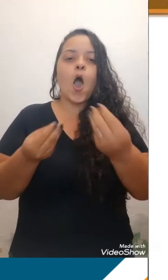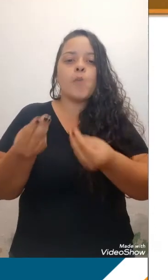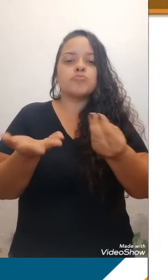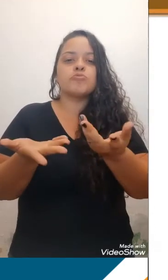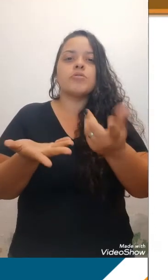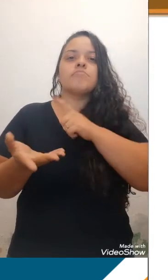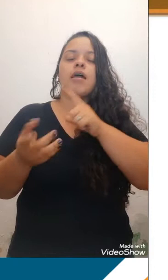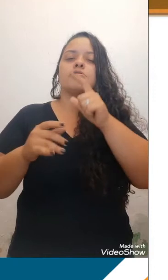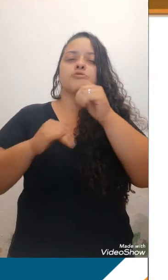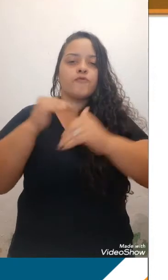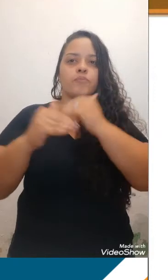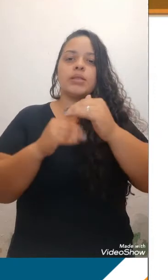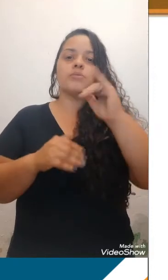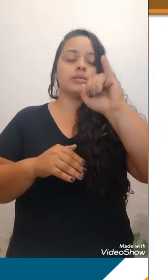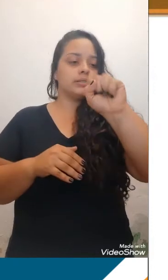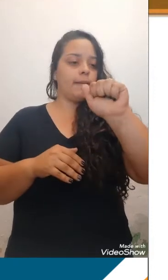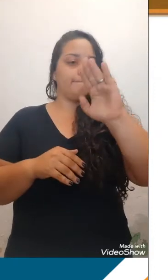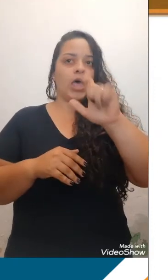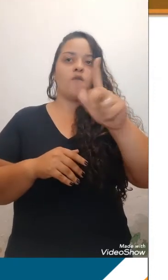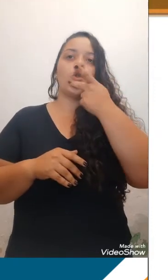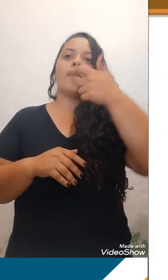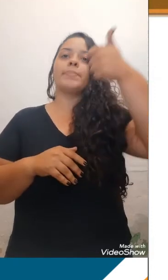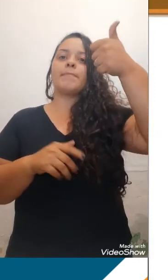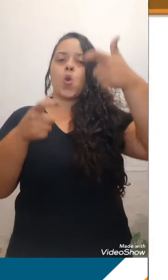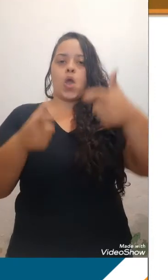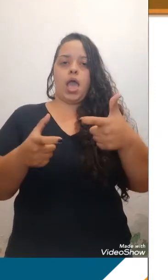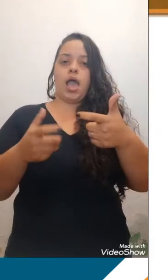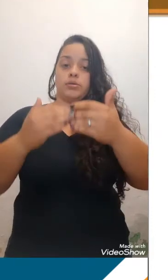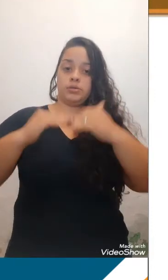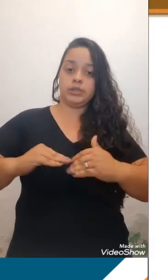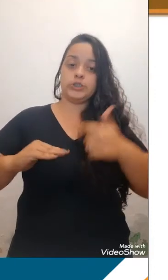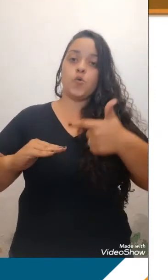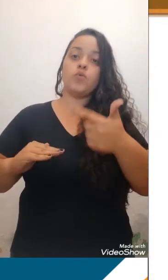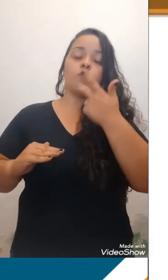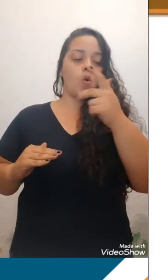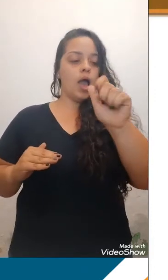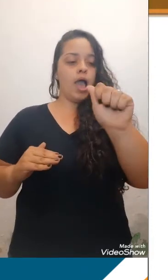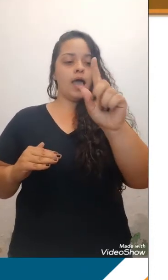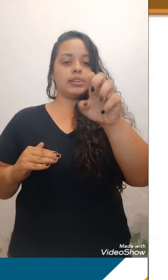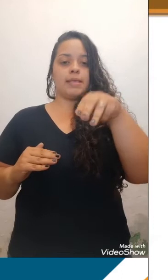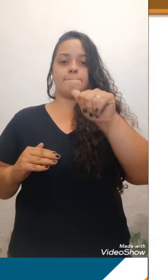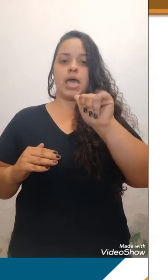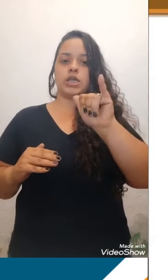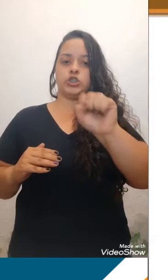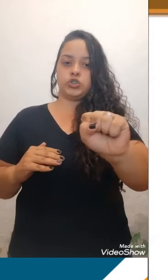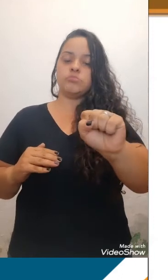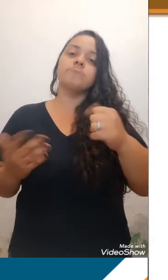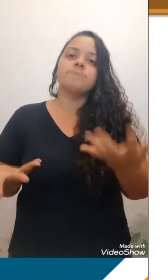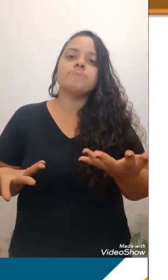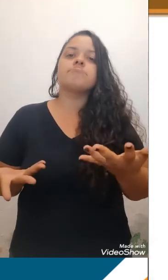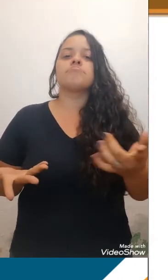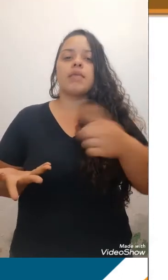parágrafo de desenvolvimento, a Isabel usou em primeiro lugar. No segundo parágrafo de desenvolvimento, ela inicia com